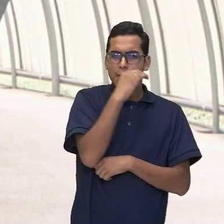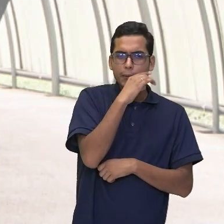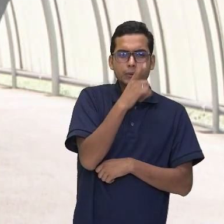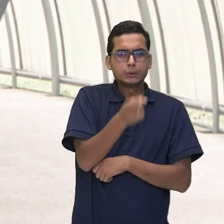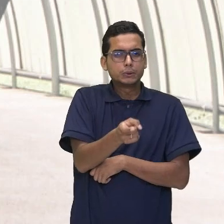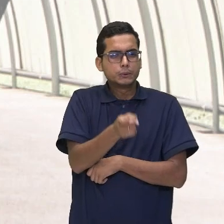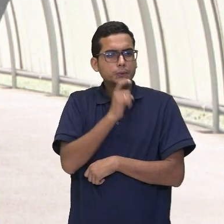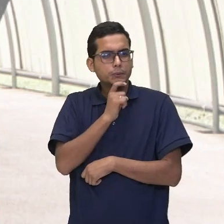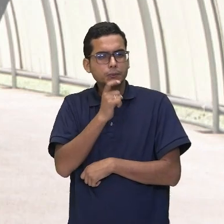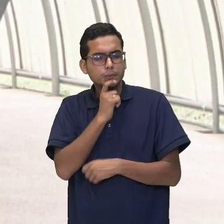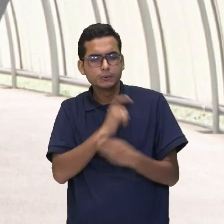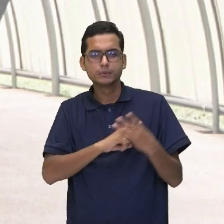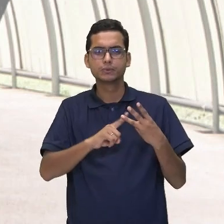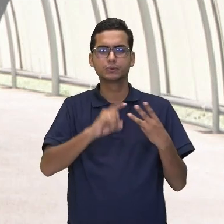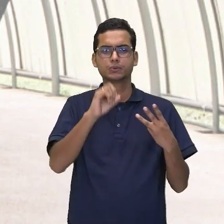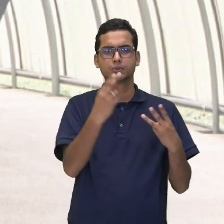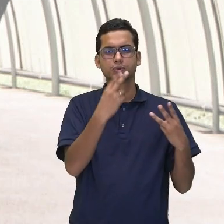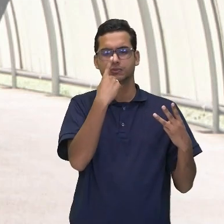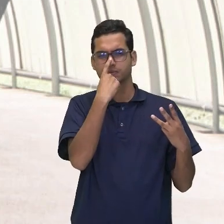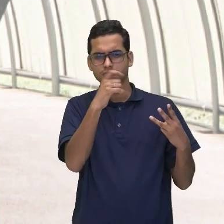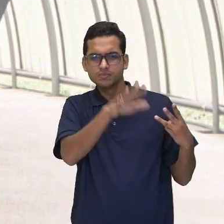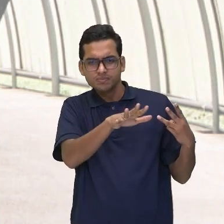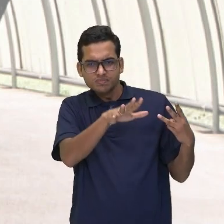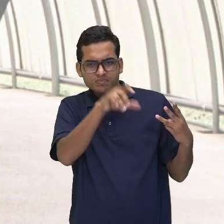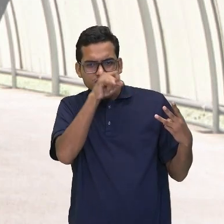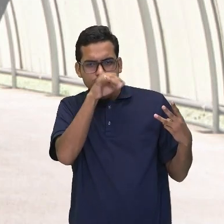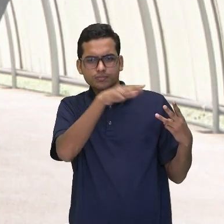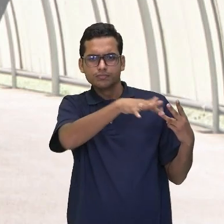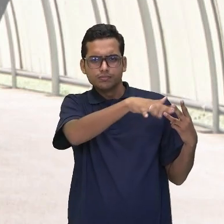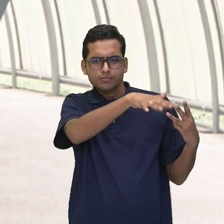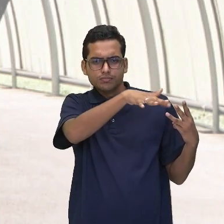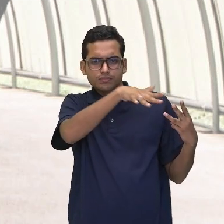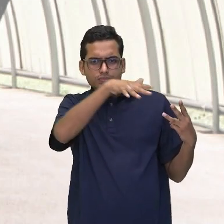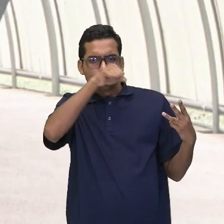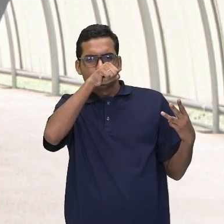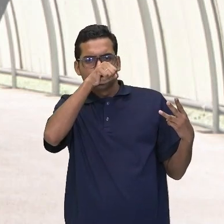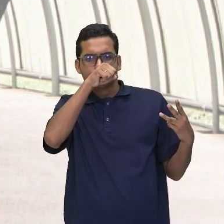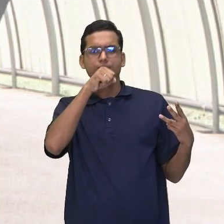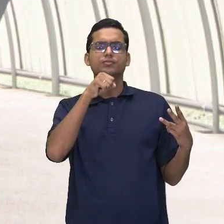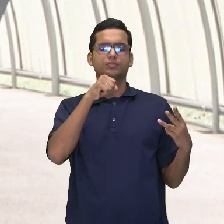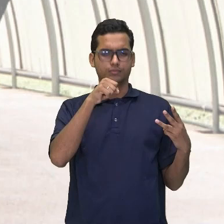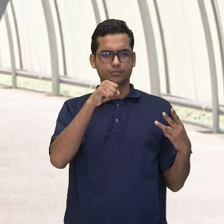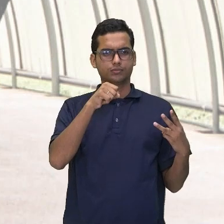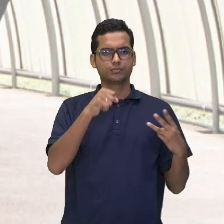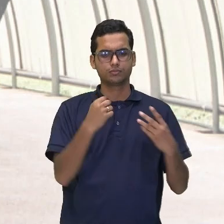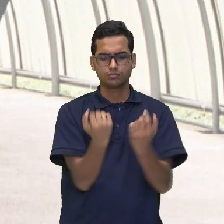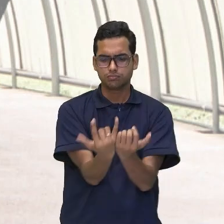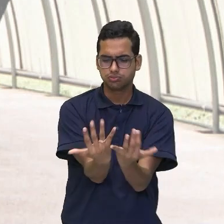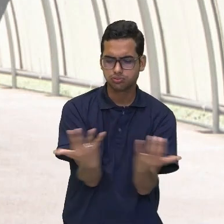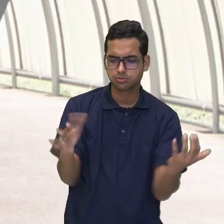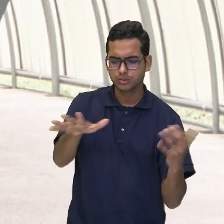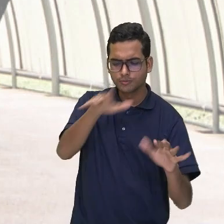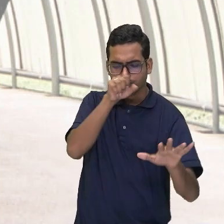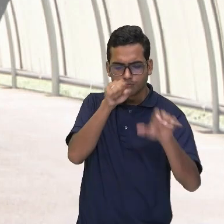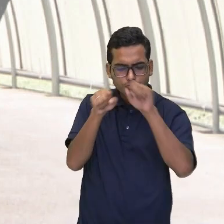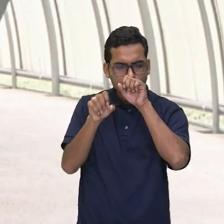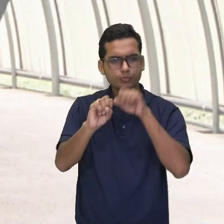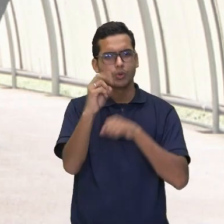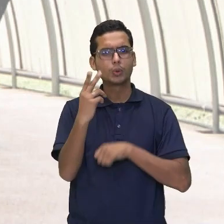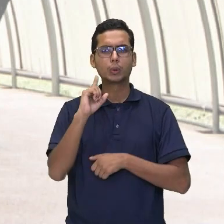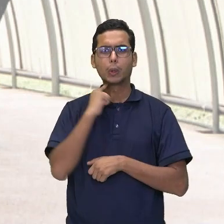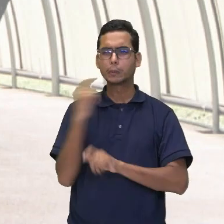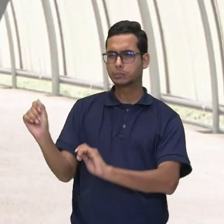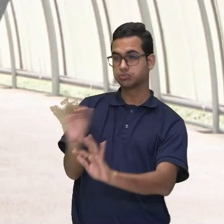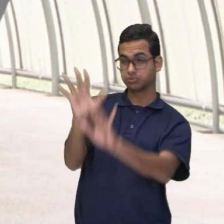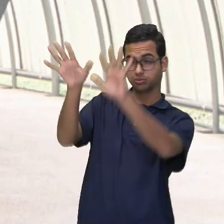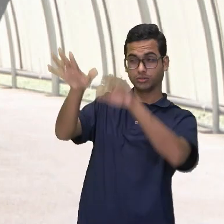odorífera, ele sente ali o odor, às vezes ele sente o cheiro de plantas, de fumaça, ou seja, ele tem